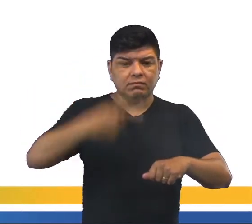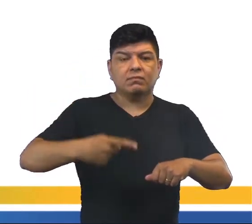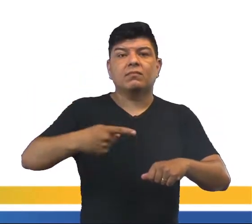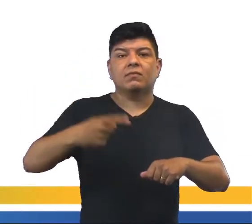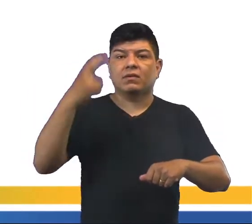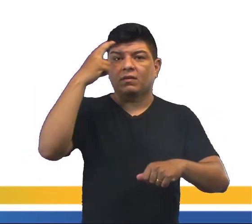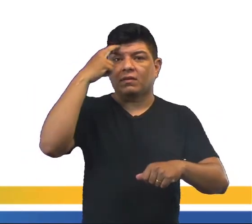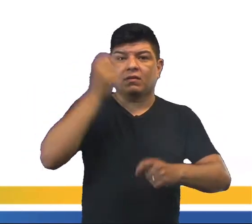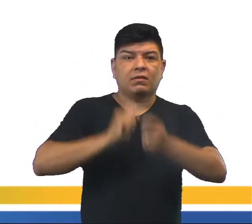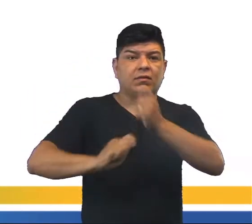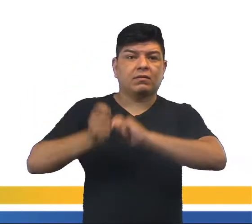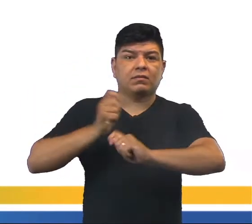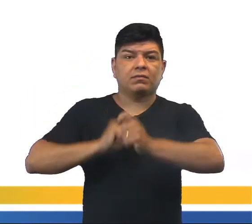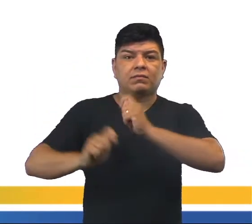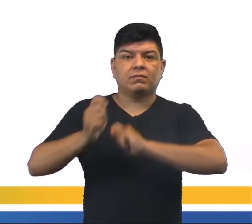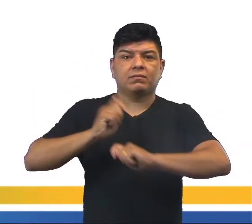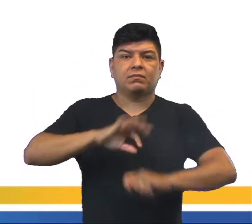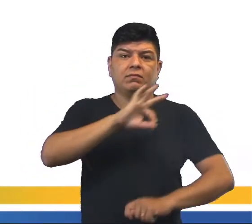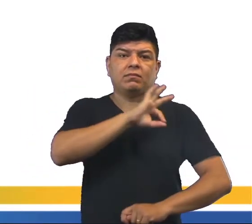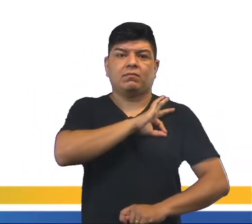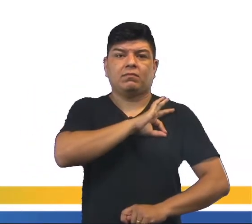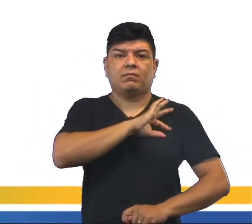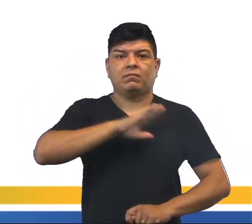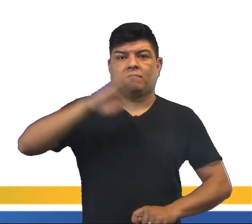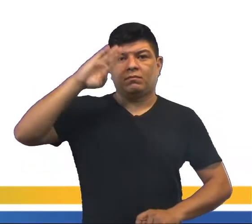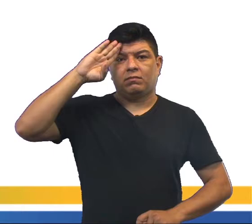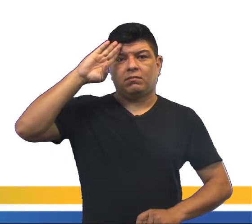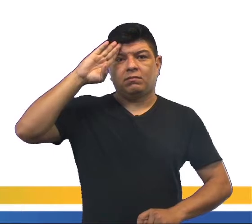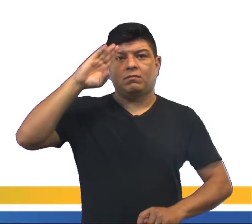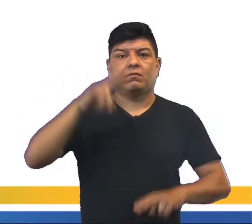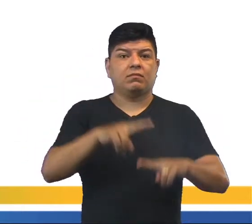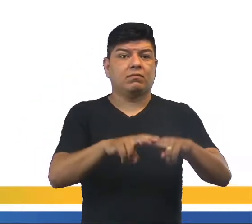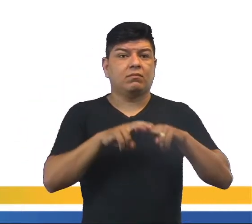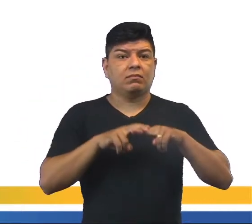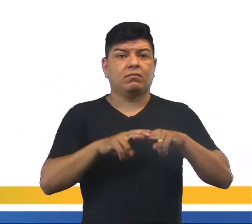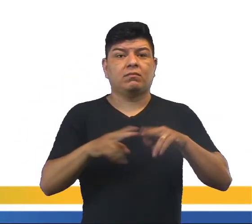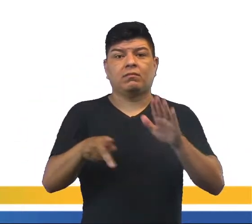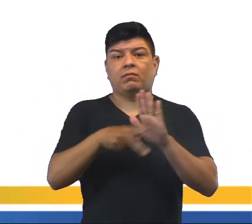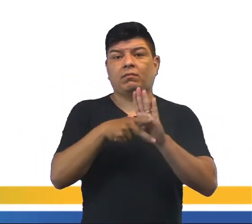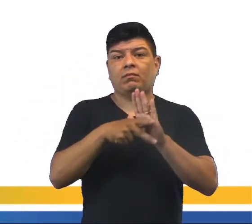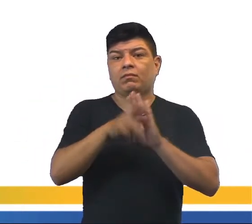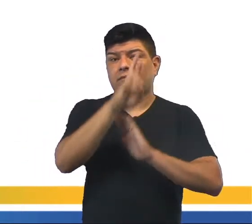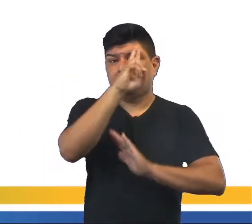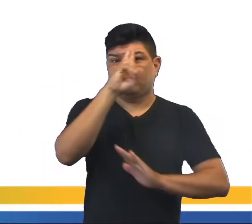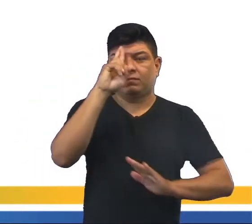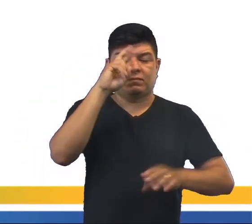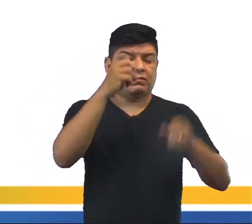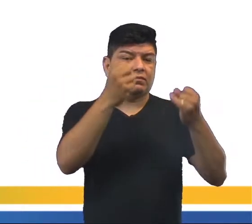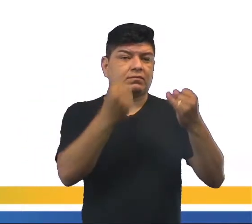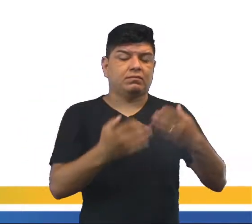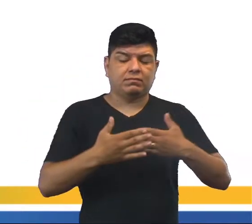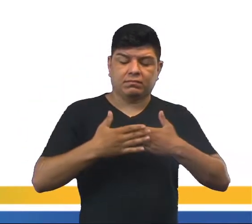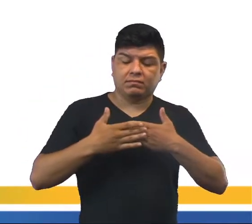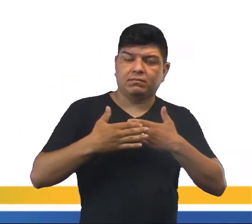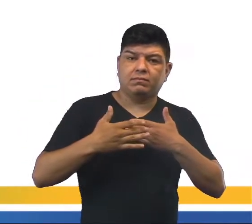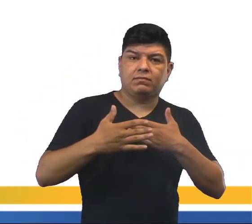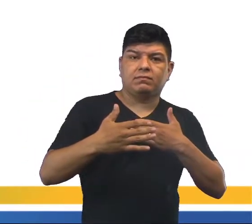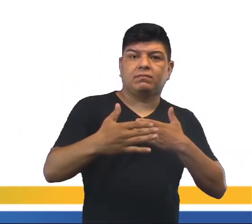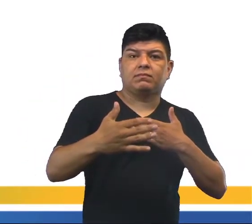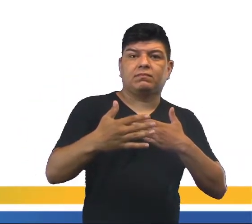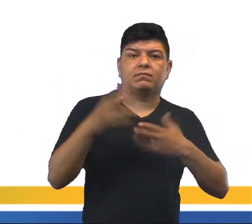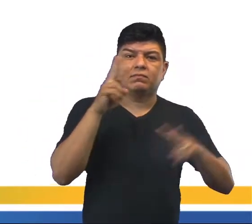sua economia e seu poder militar. Com isso, a própria história passa a ser contada a partir de uma